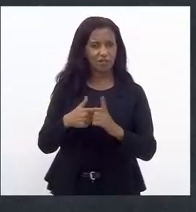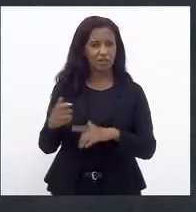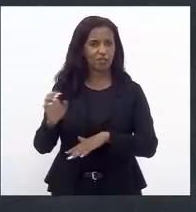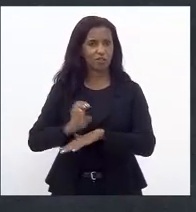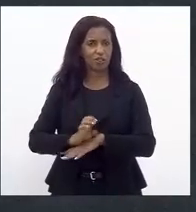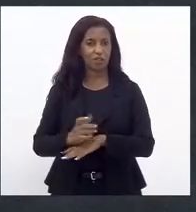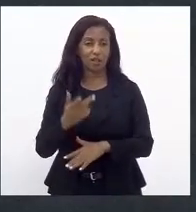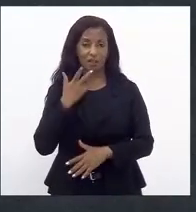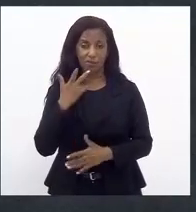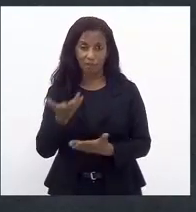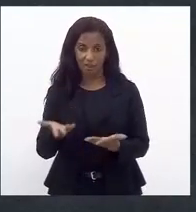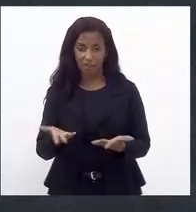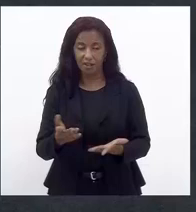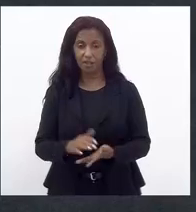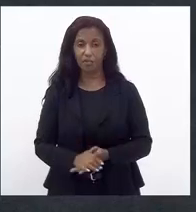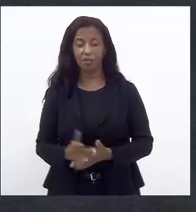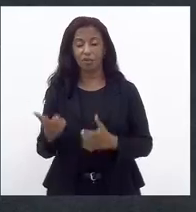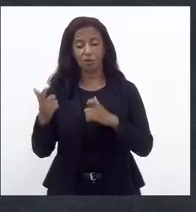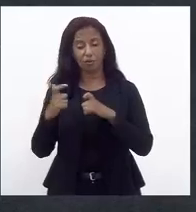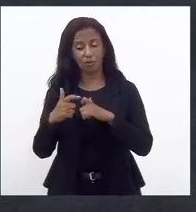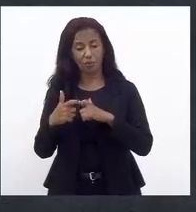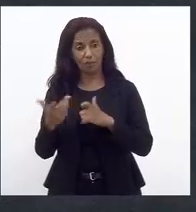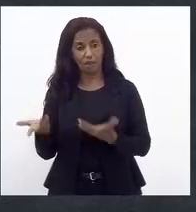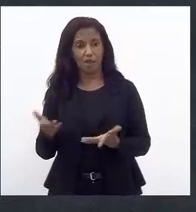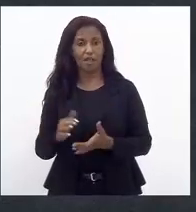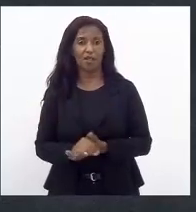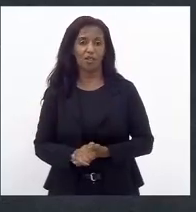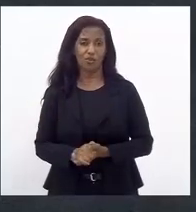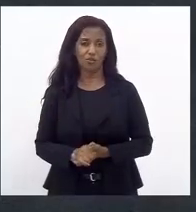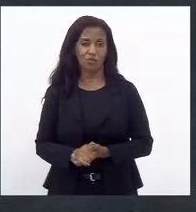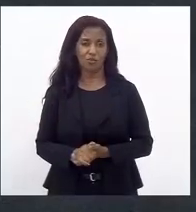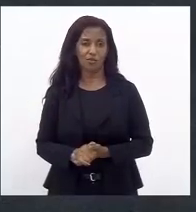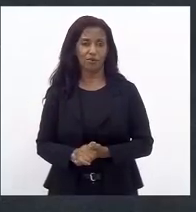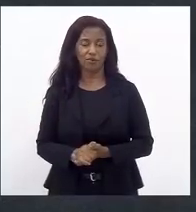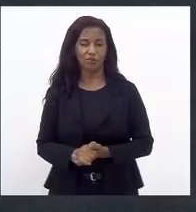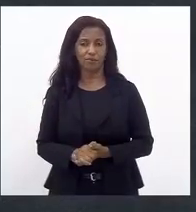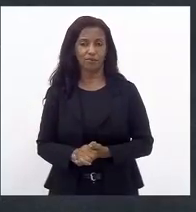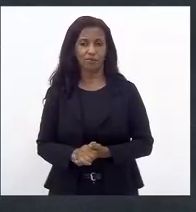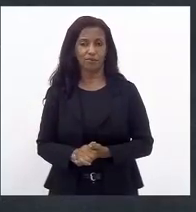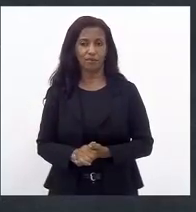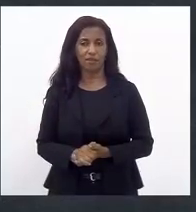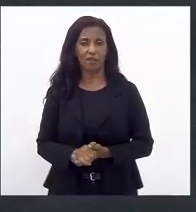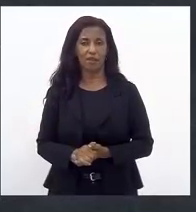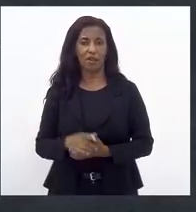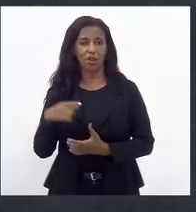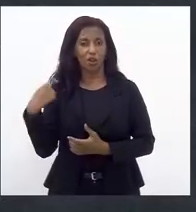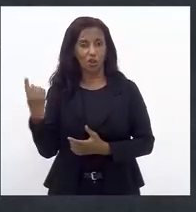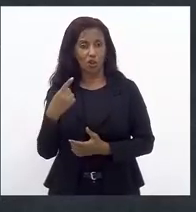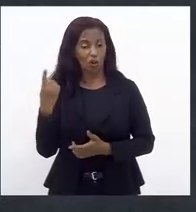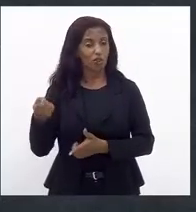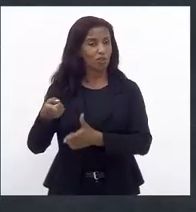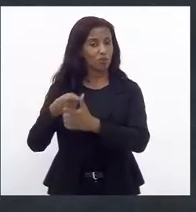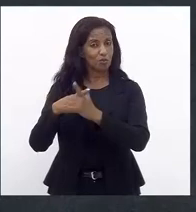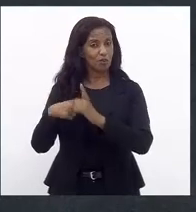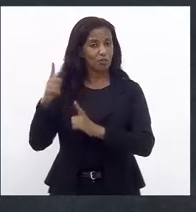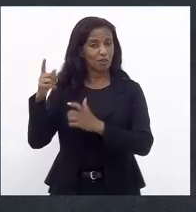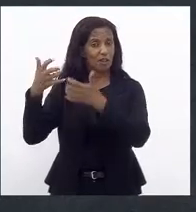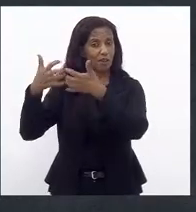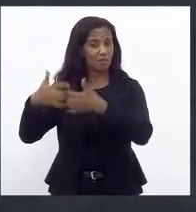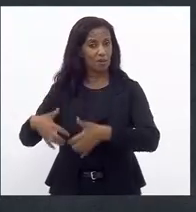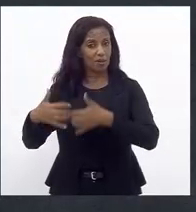eu falei isso eu sou médico da cooperativa da Unimed Petrópolis o Rodrigo nós temos uma dívida lá